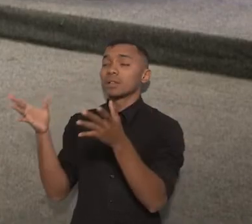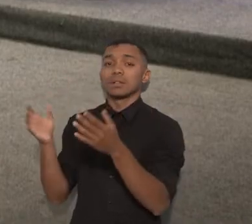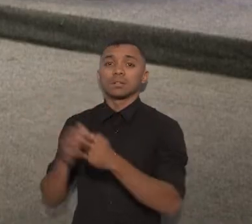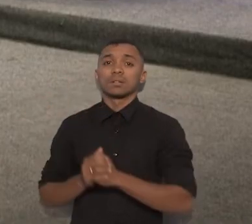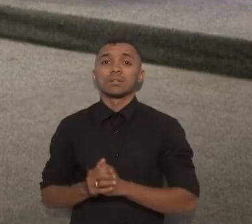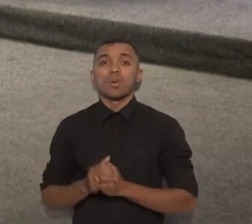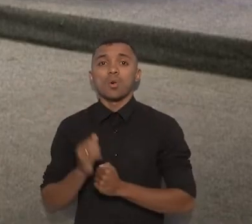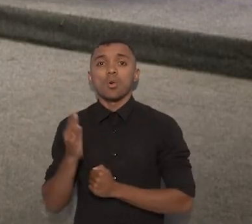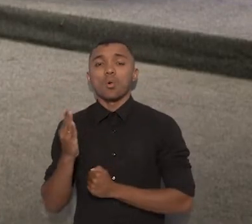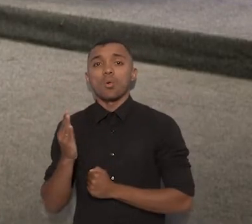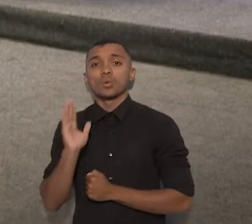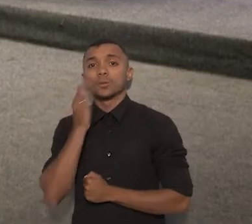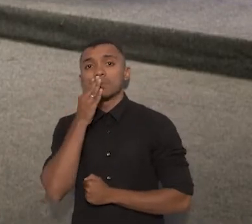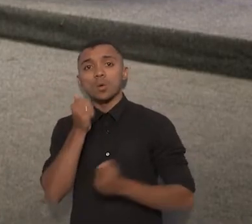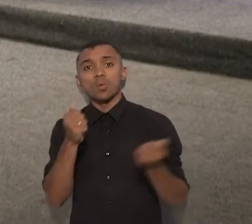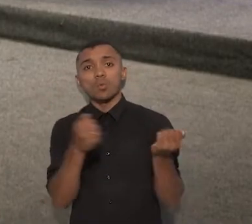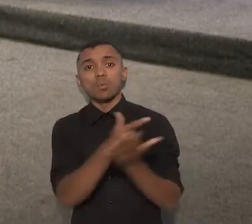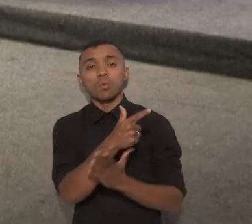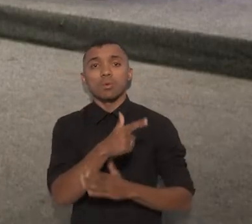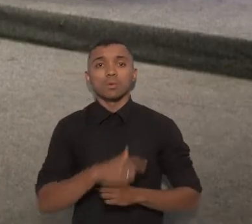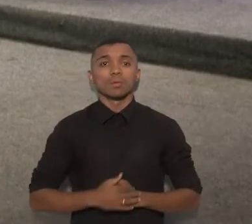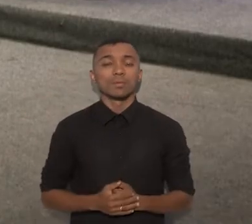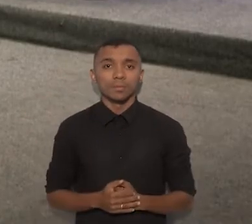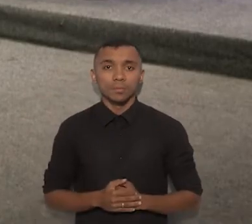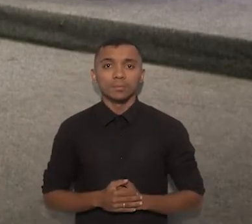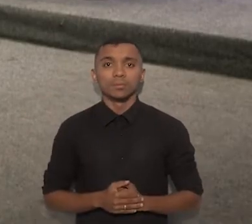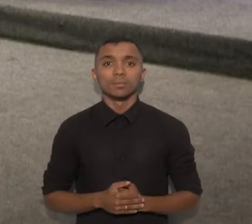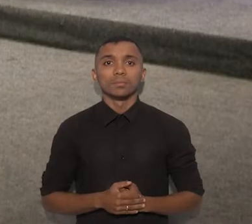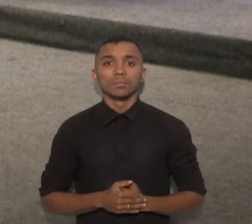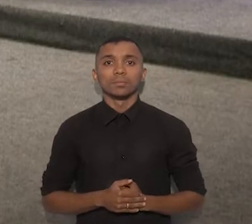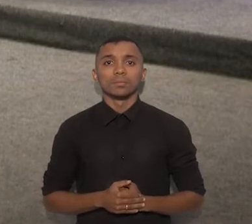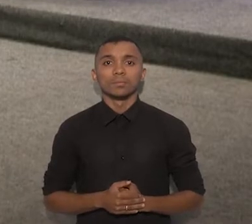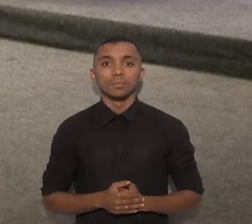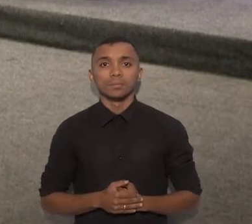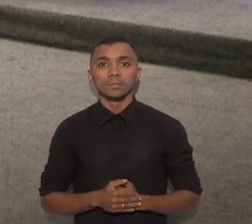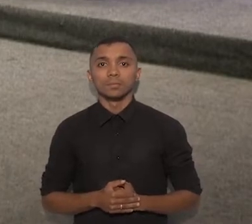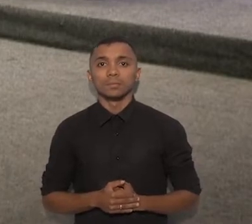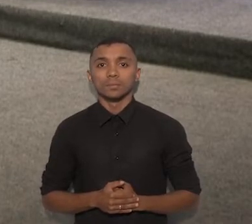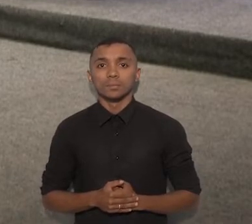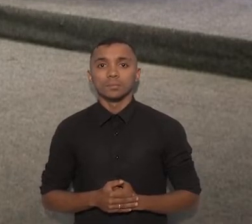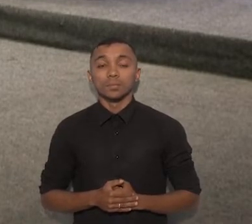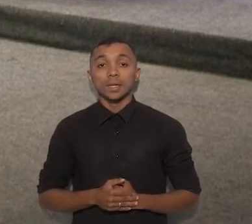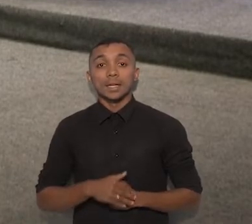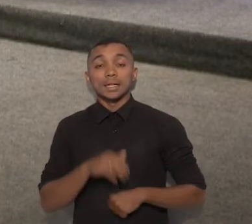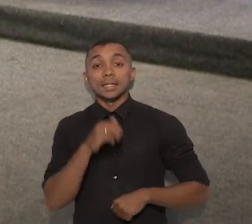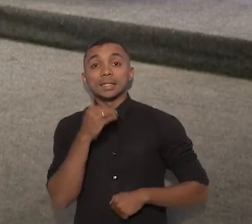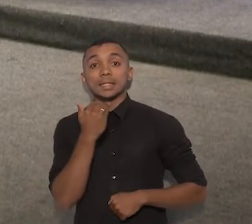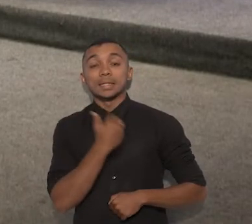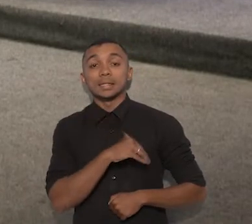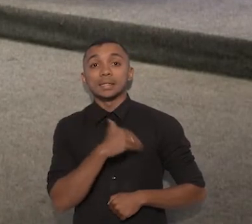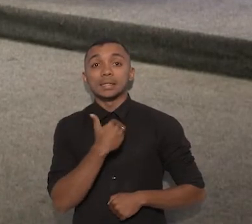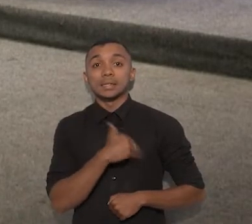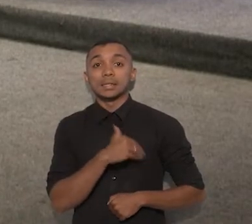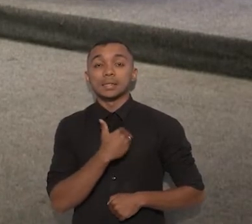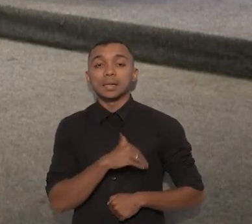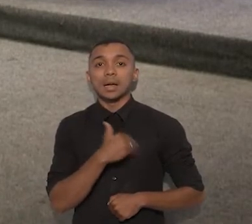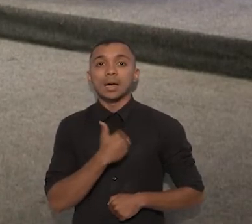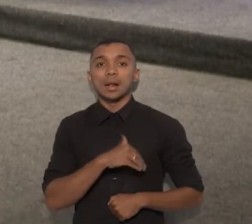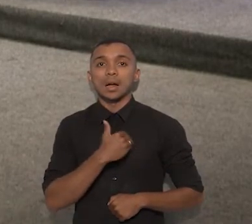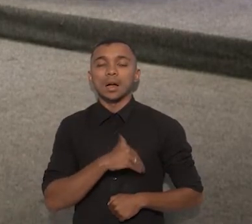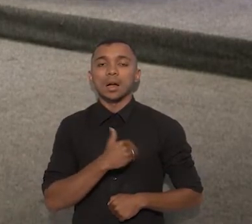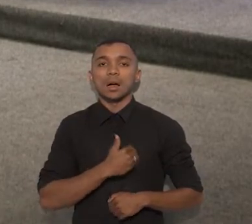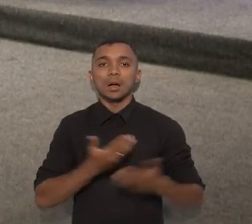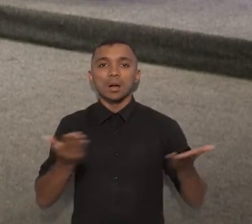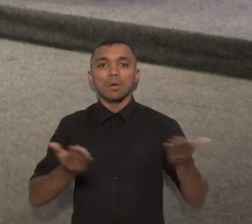colocar... Você acha que enquanto não tem fechar como a janela... Eu vou ficar para nós. O torcedor do Ceará está achando sim, do bom que o Mendonça não se destaque exatamente